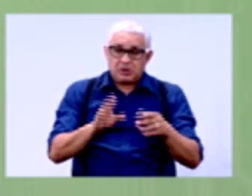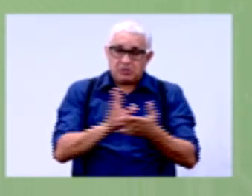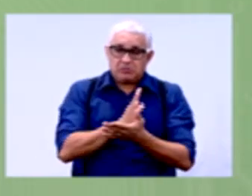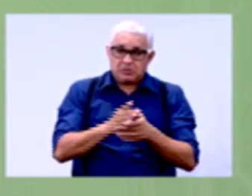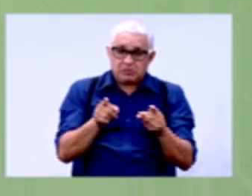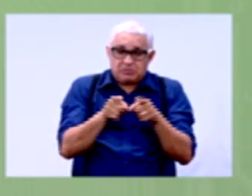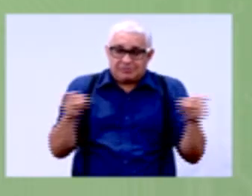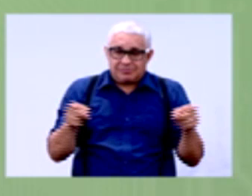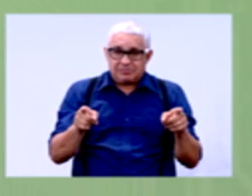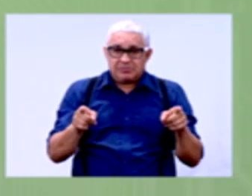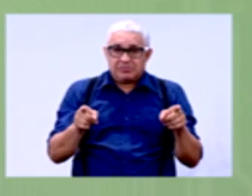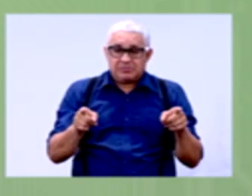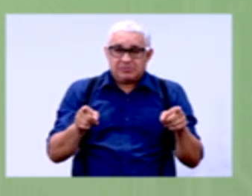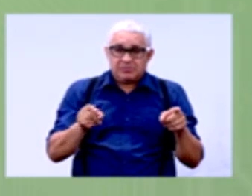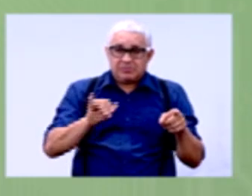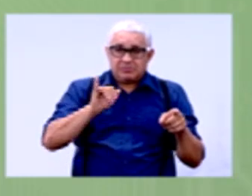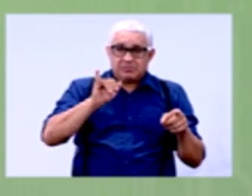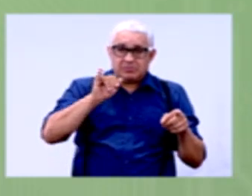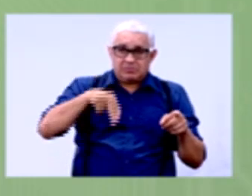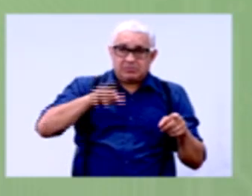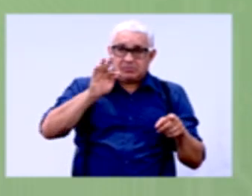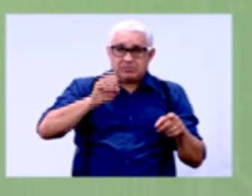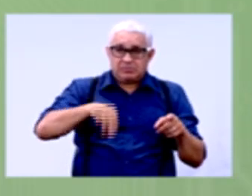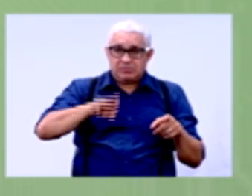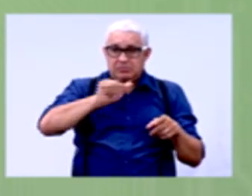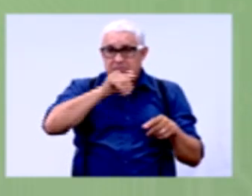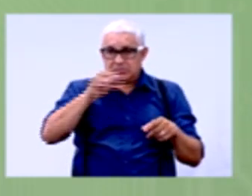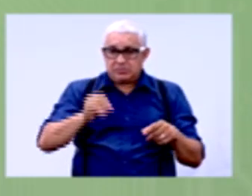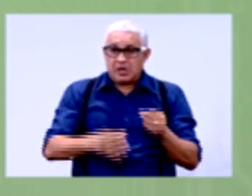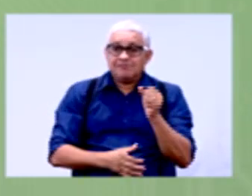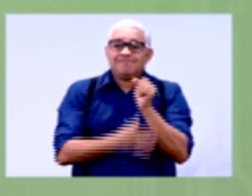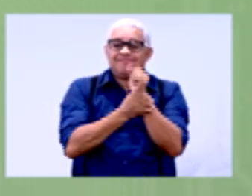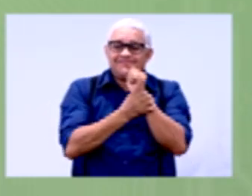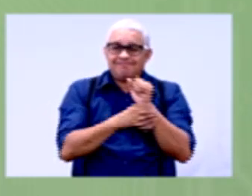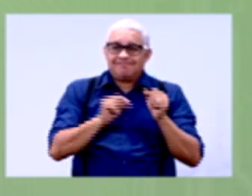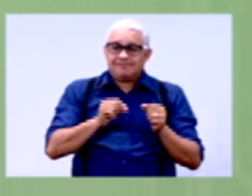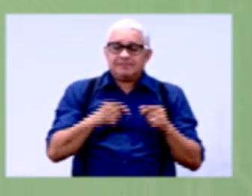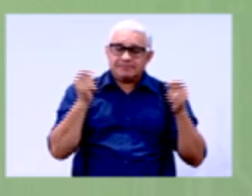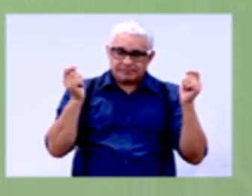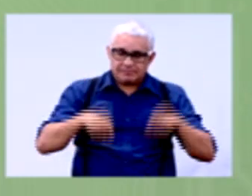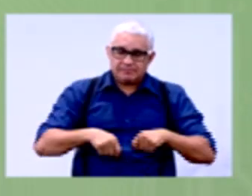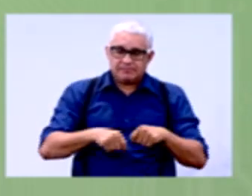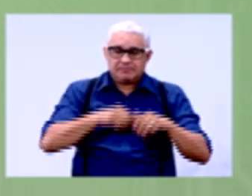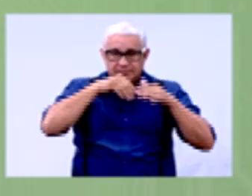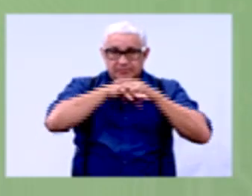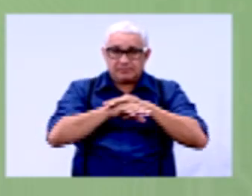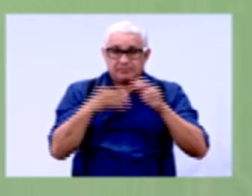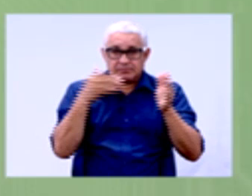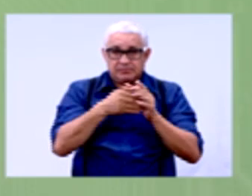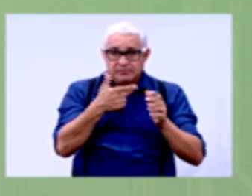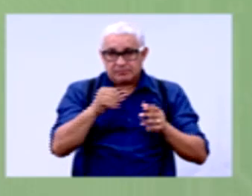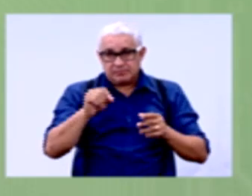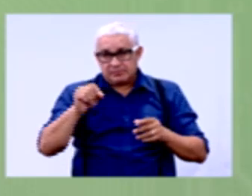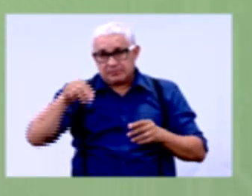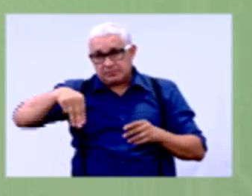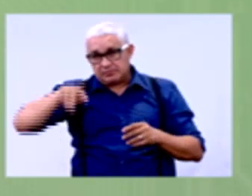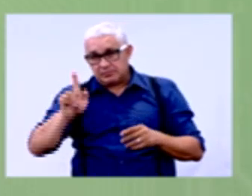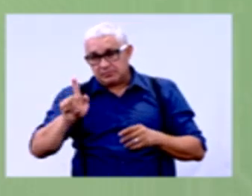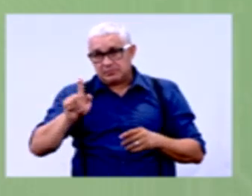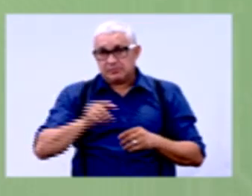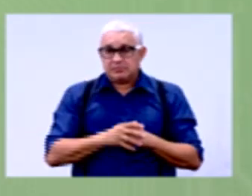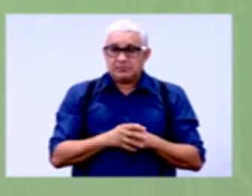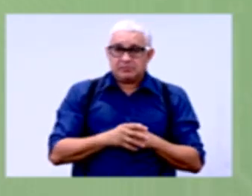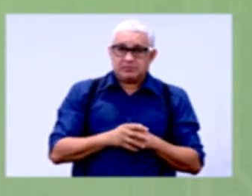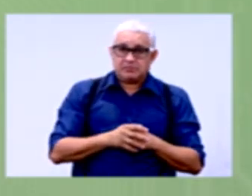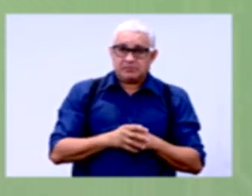informações. Então, de forma segura, é possível armazenar até 20 megas, certo? Sem